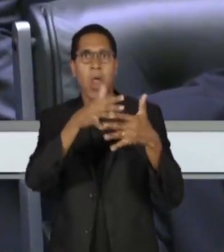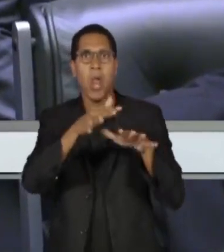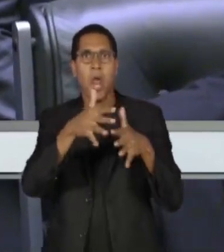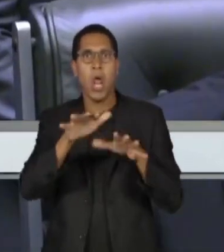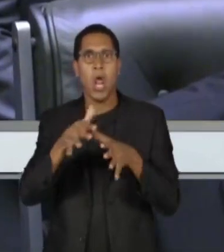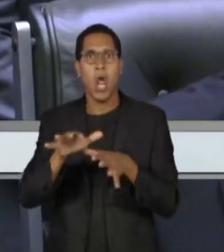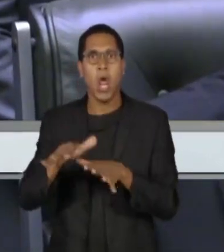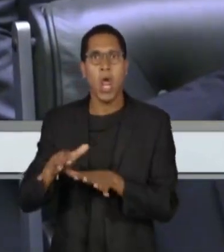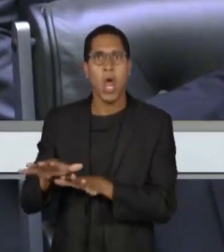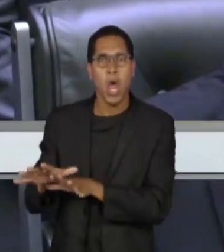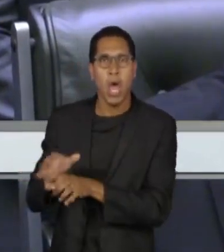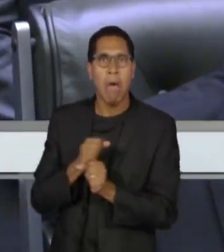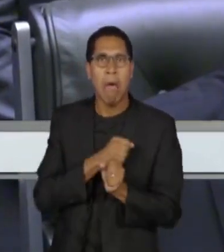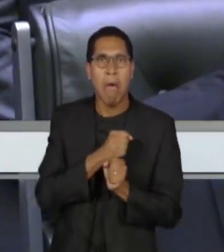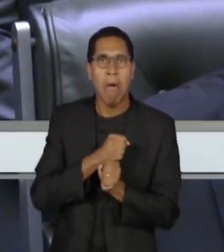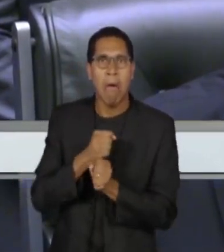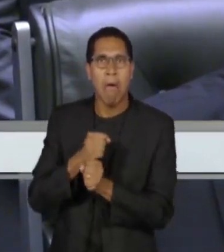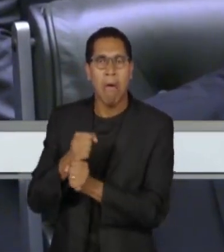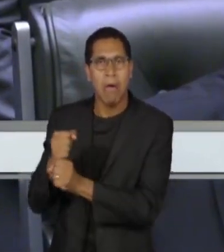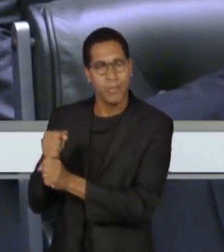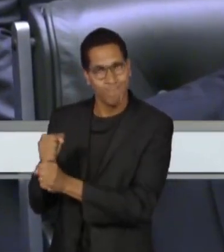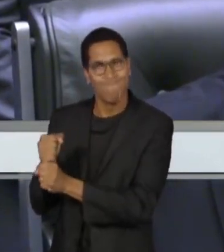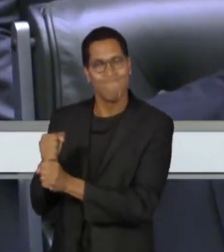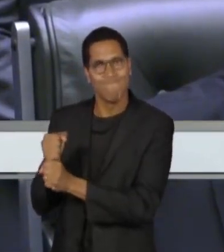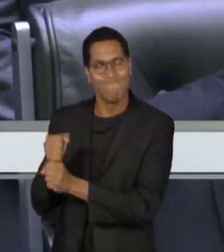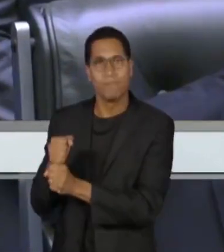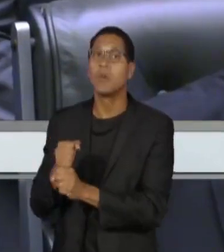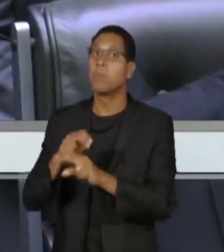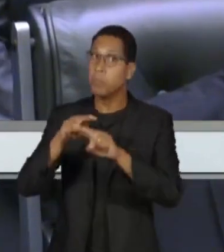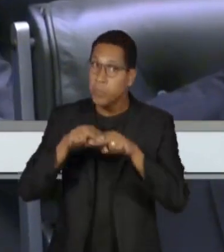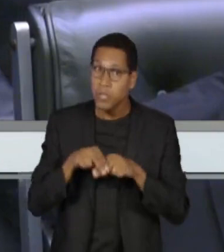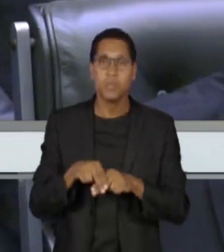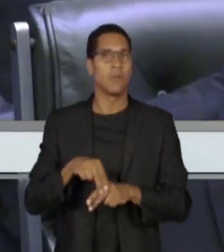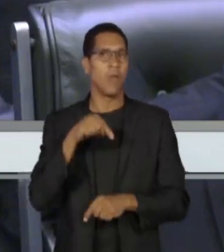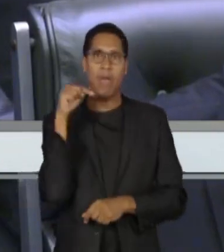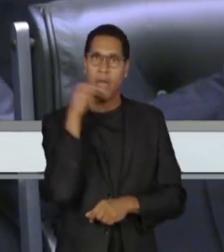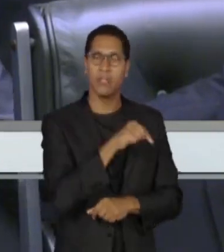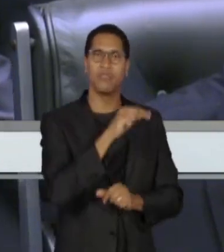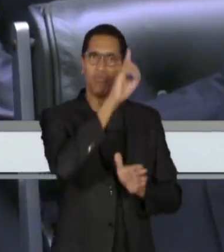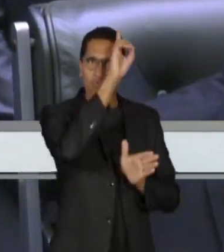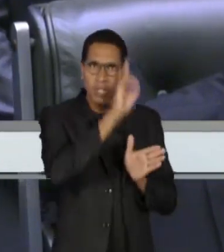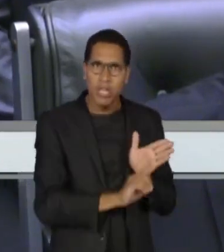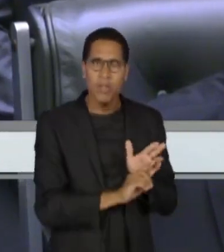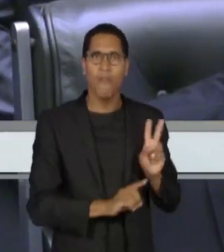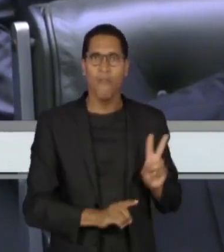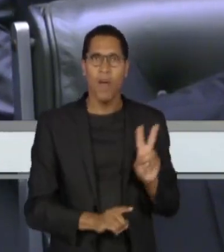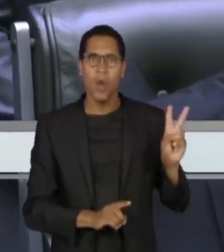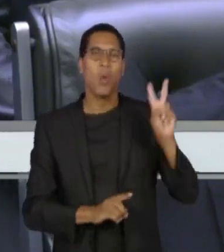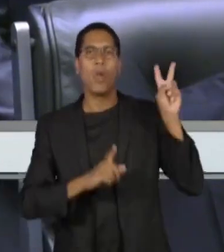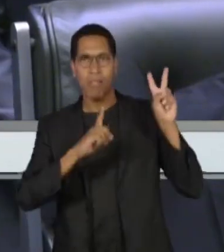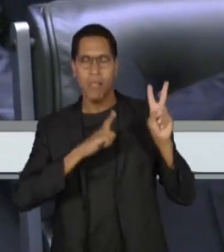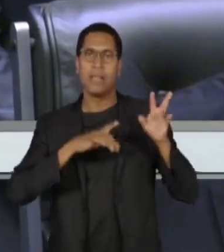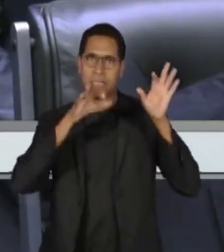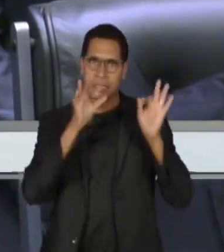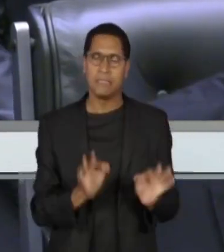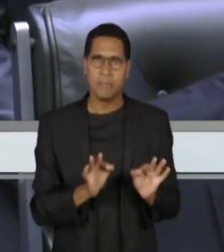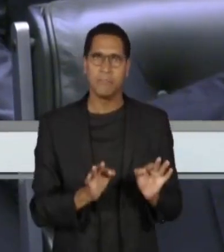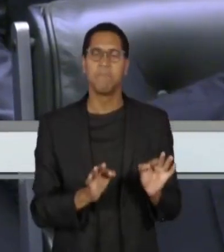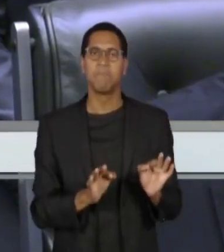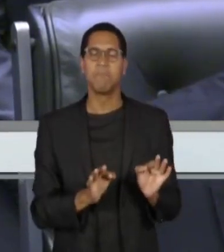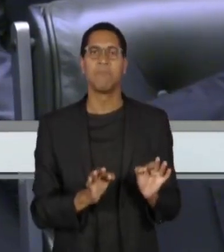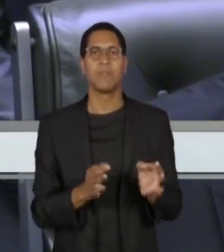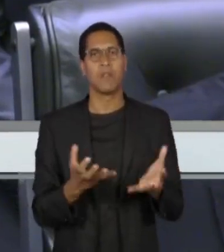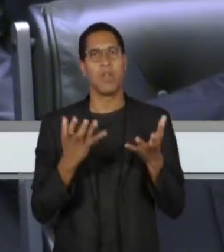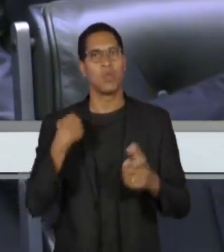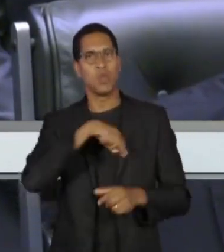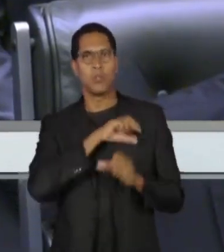recentes. É para reerguer este edifício de direitos e valores nacionais que vamos dirigir